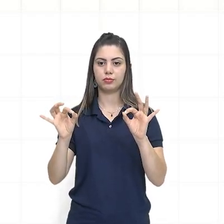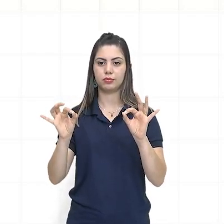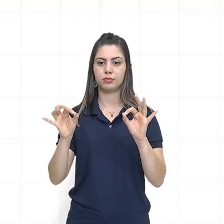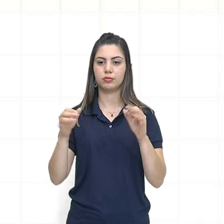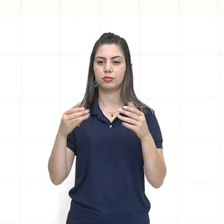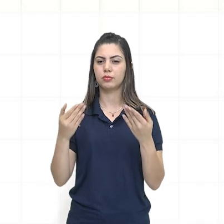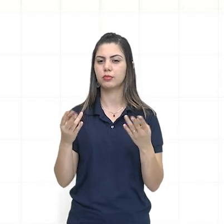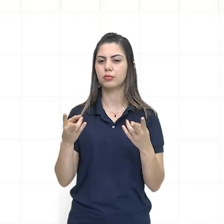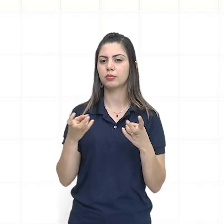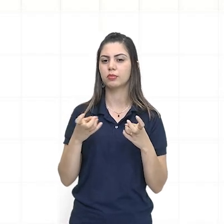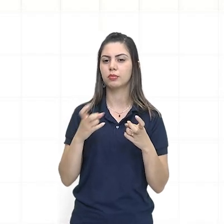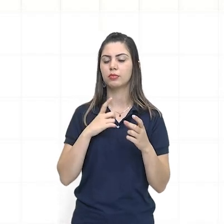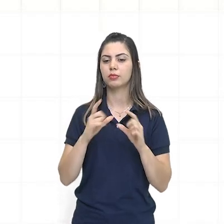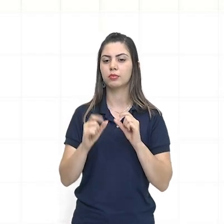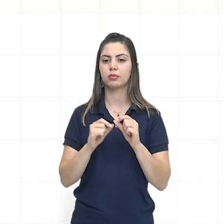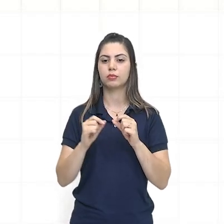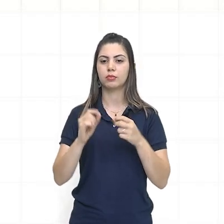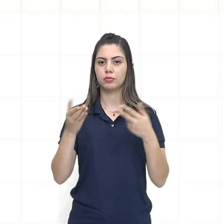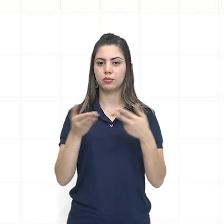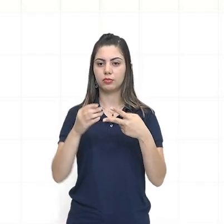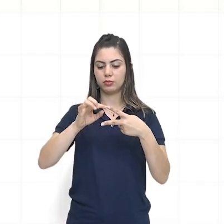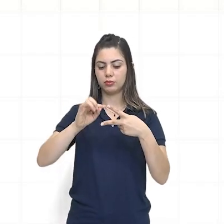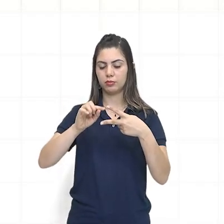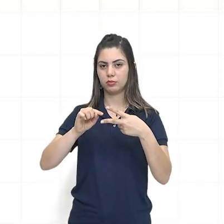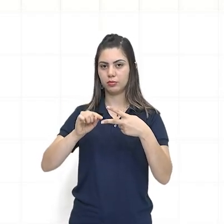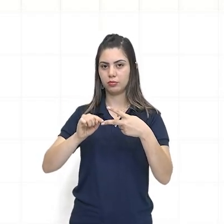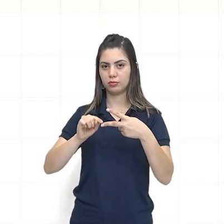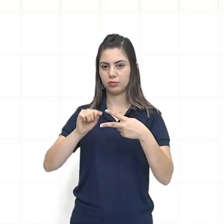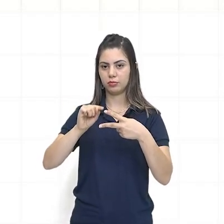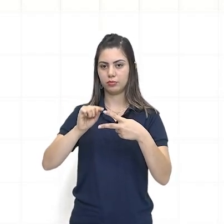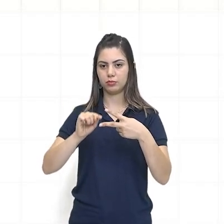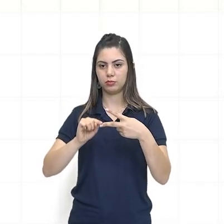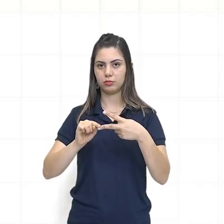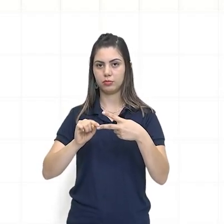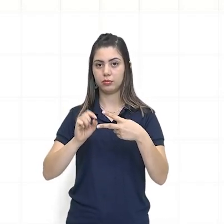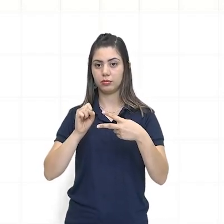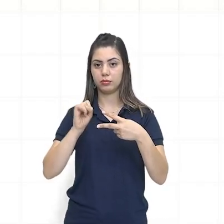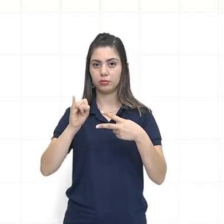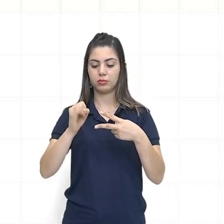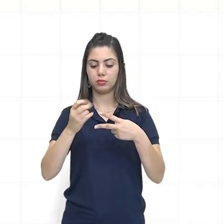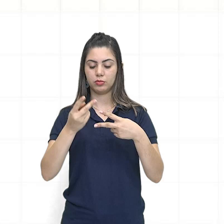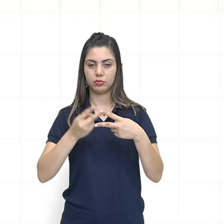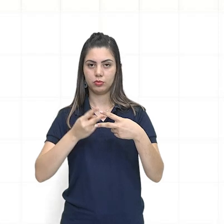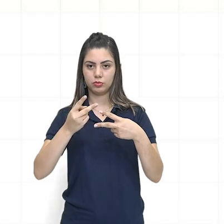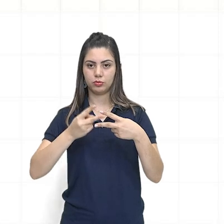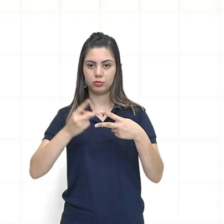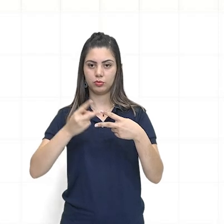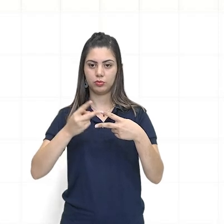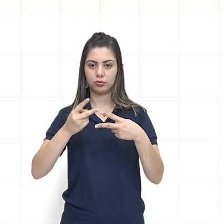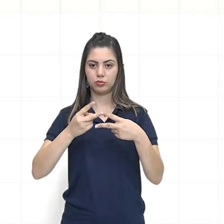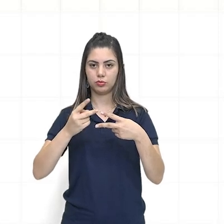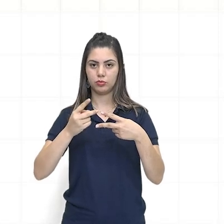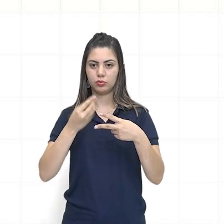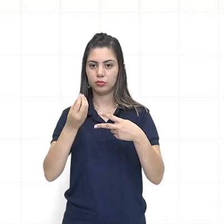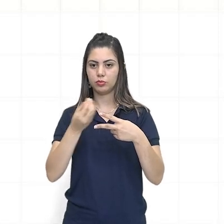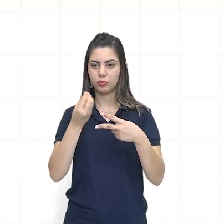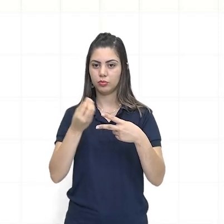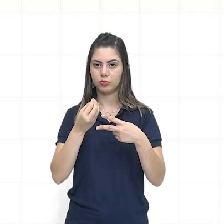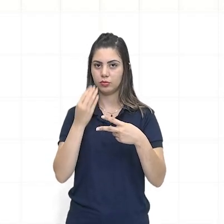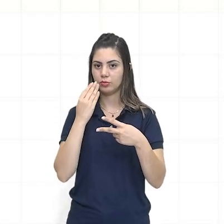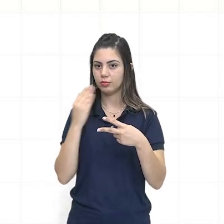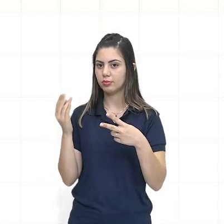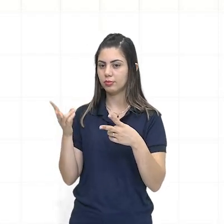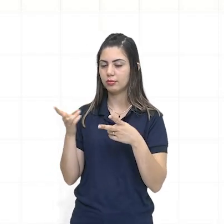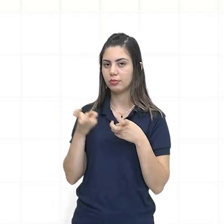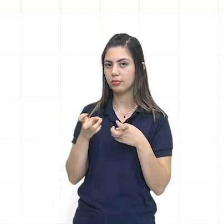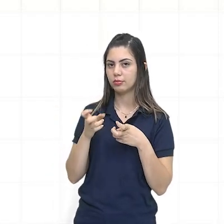O que é o ângulo? O que é essa abertura? Ó, se eu encostar uma reta na outra, elas não vão ter nenhum ângulo